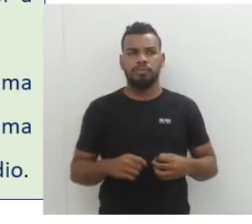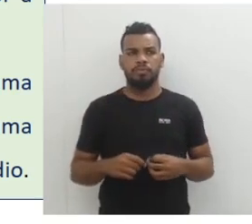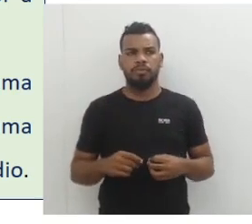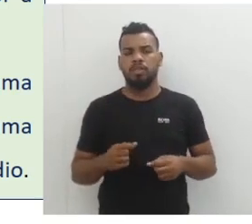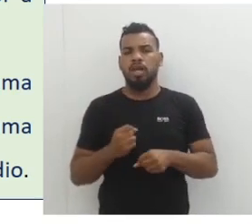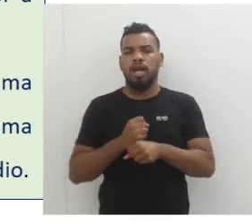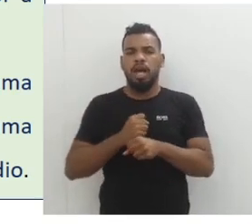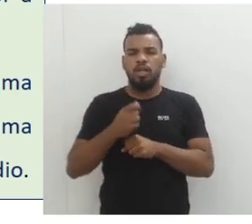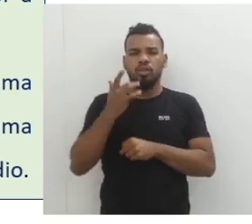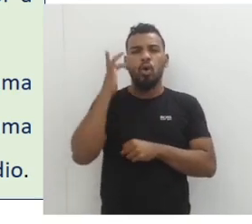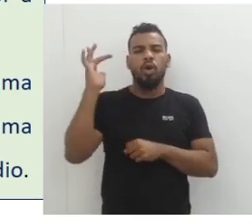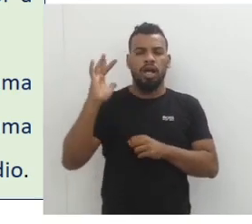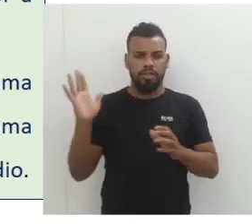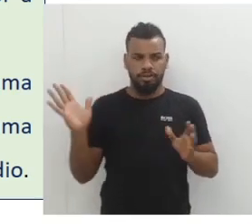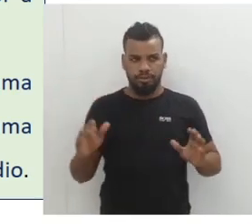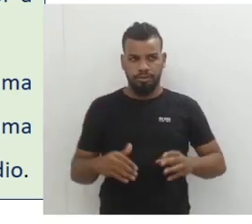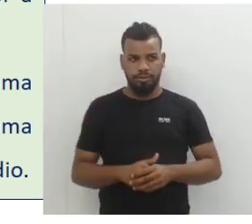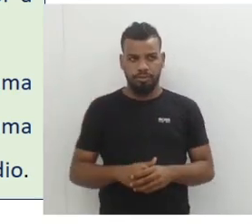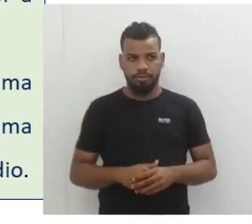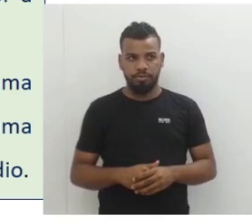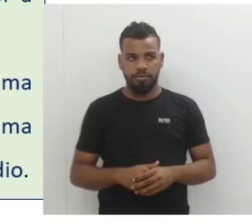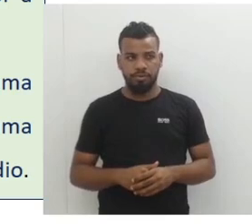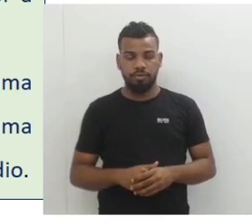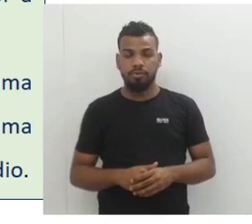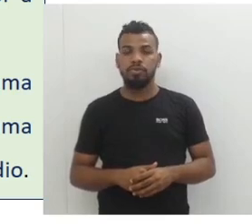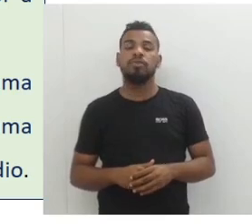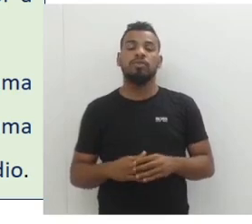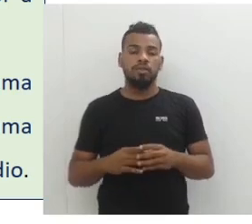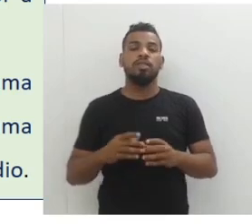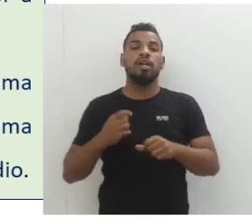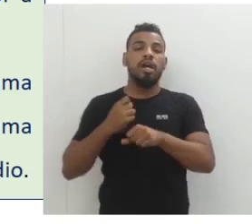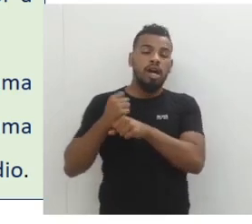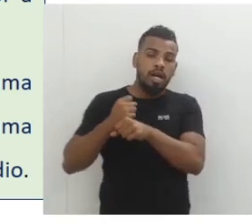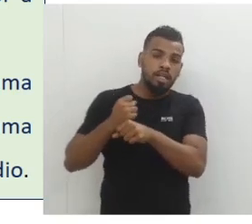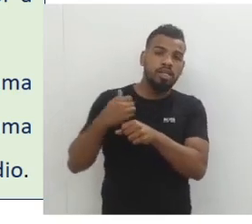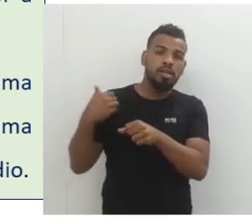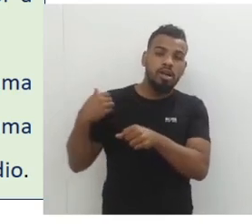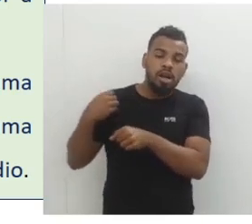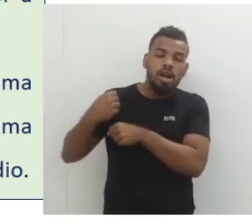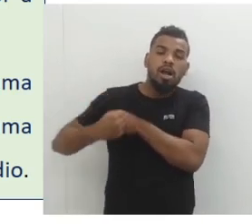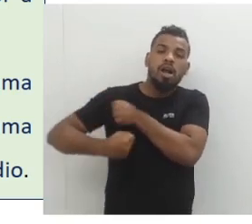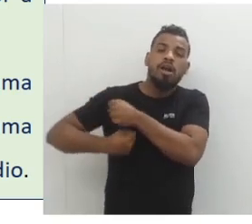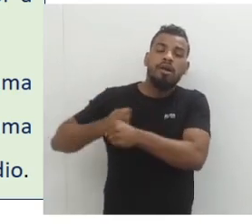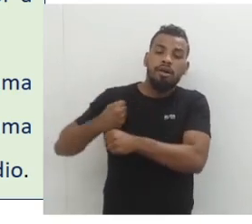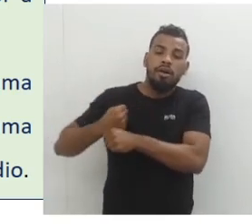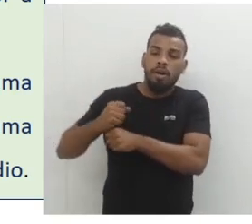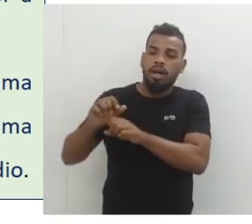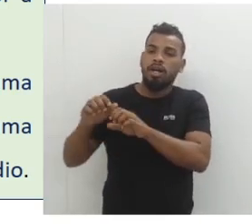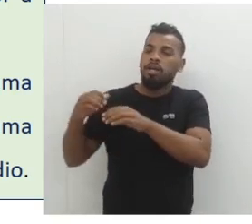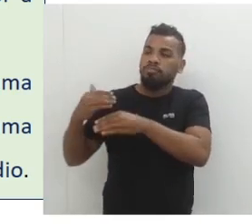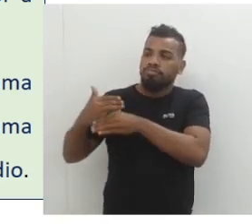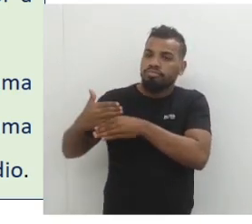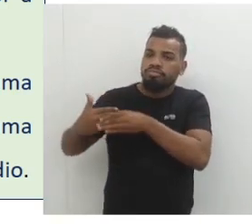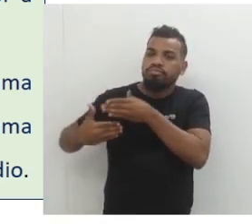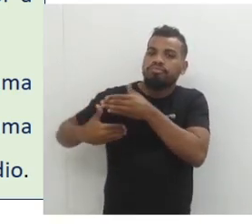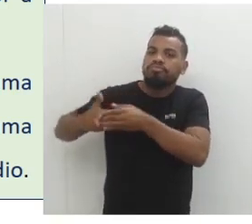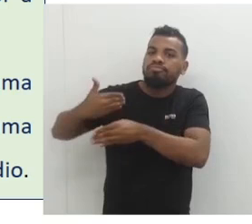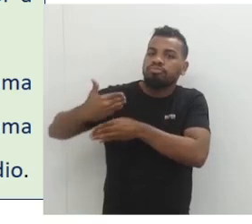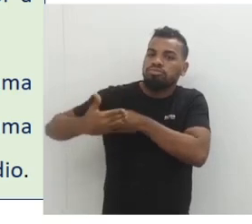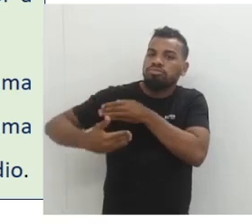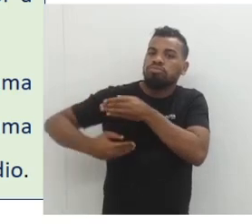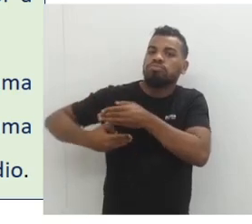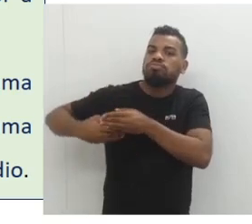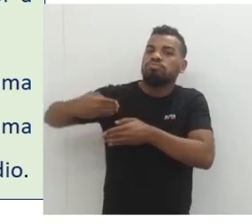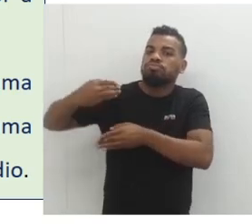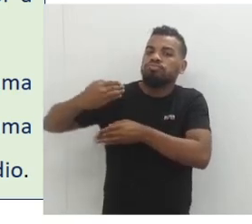anos dourados, né? Foram anos de uma reconstrução e, vamos dizer